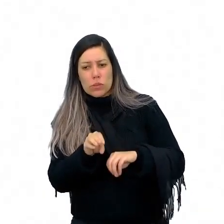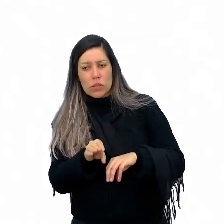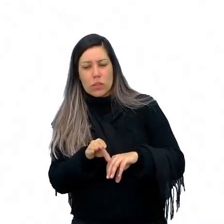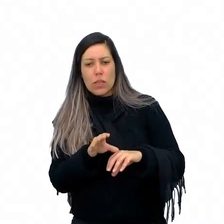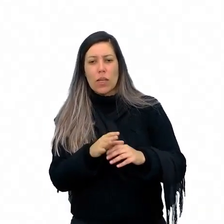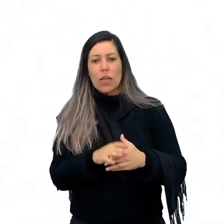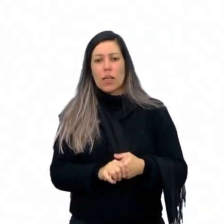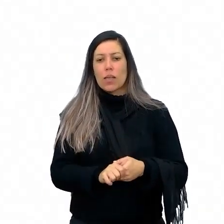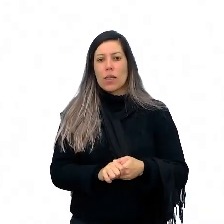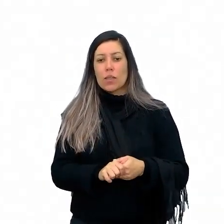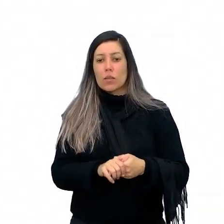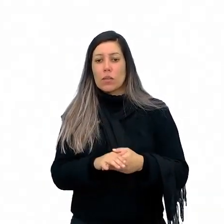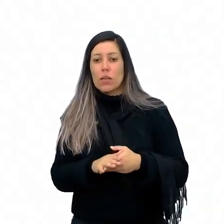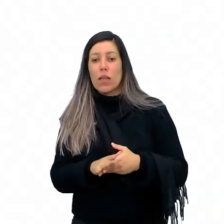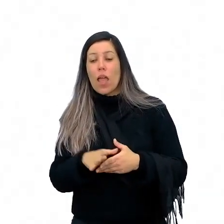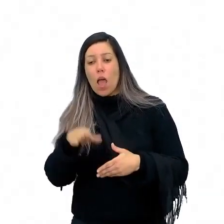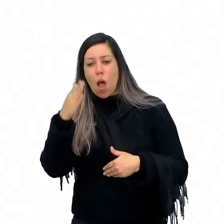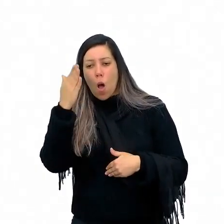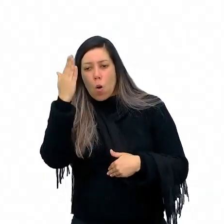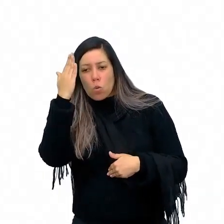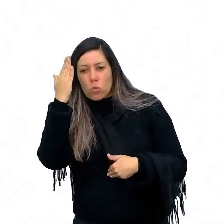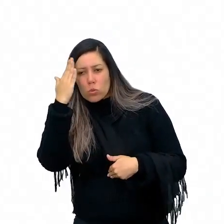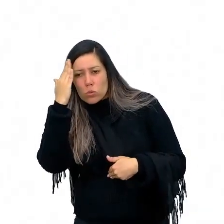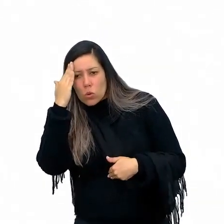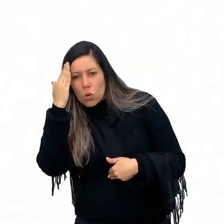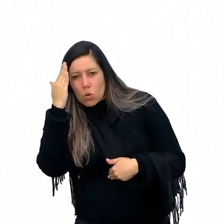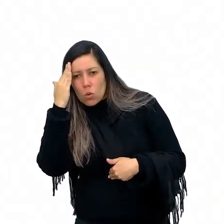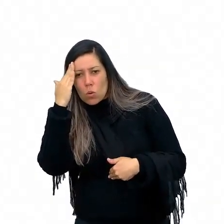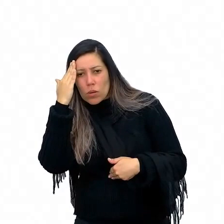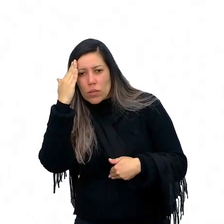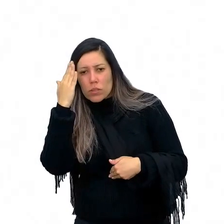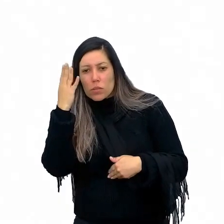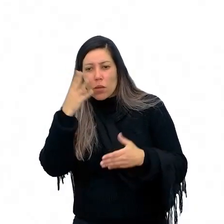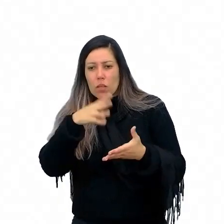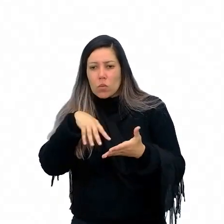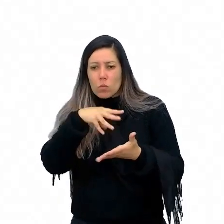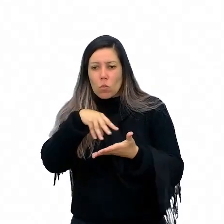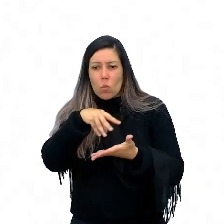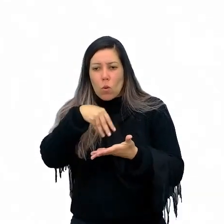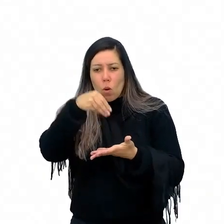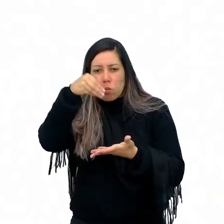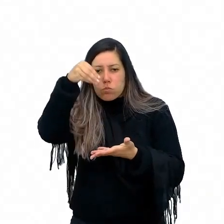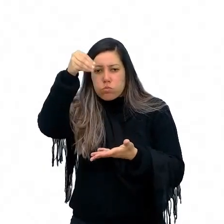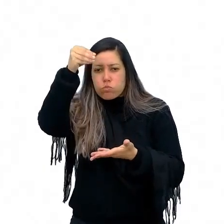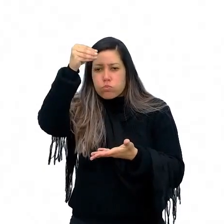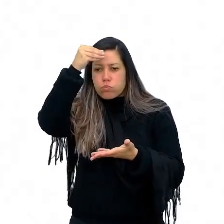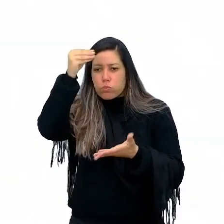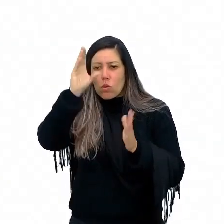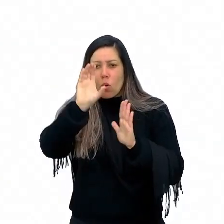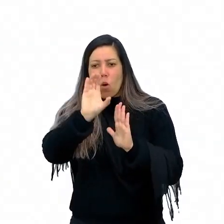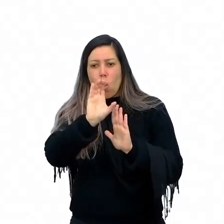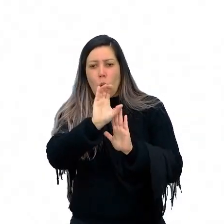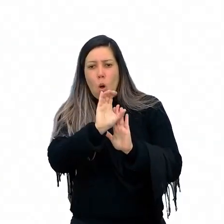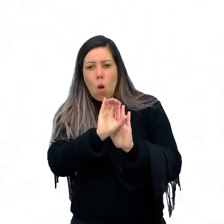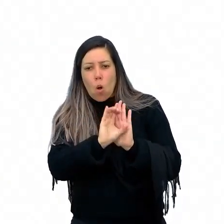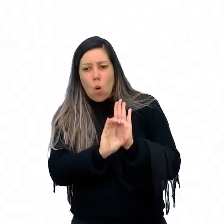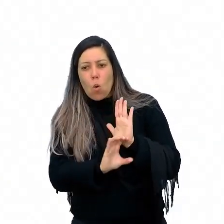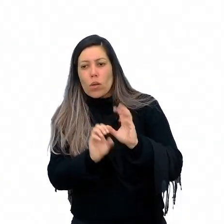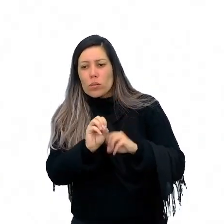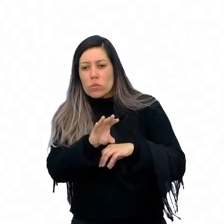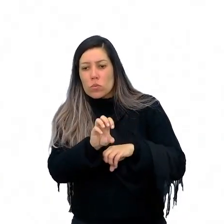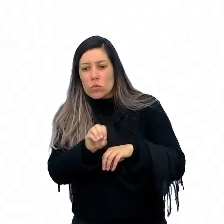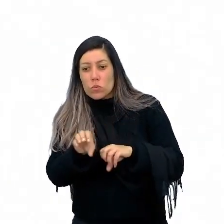ensino, vale lembrar que é a nossa temática aqui hoje, né? Mas, já adiantando